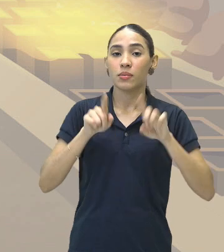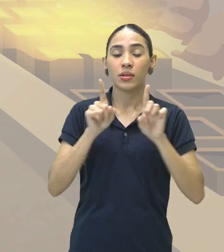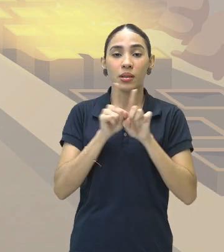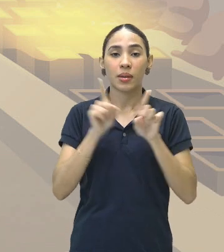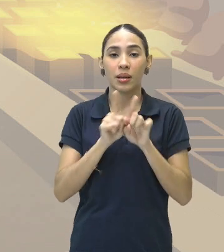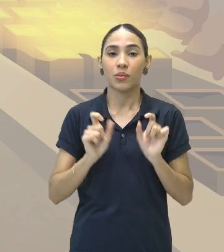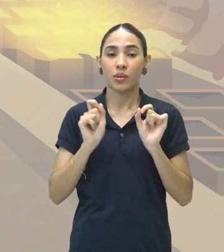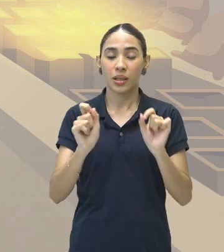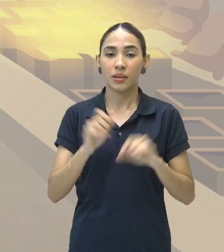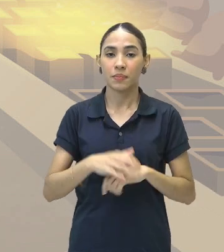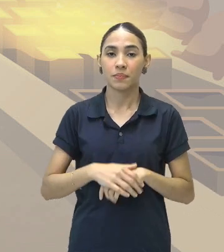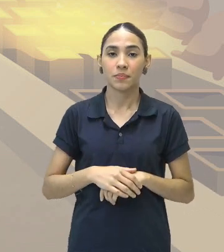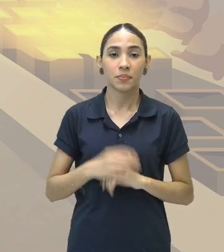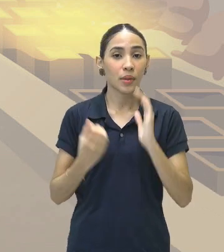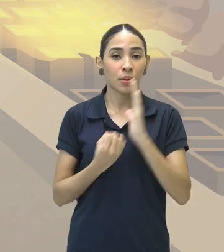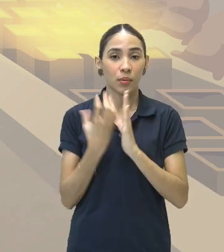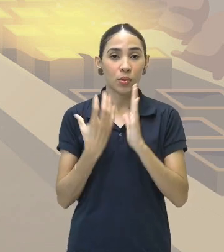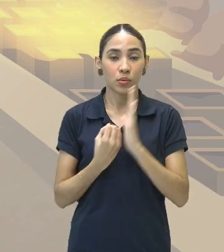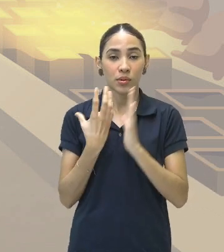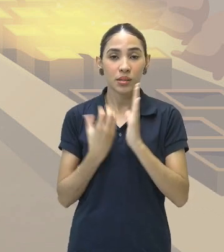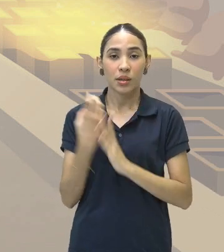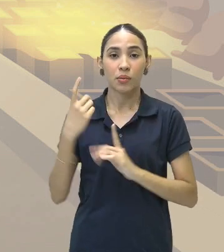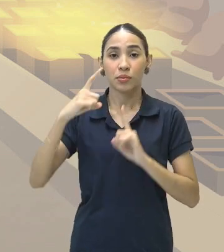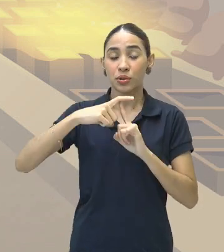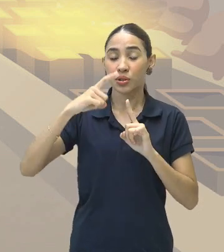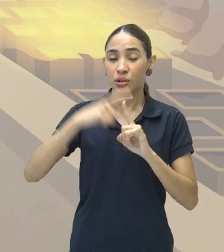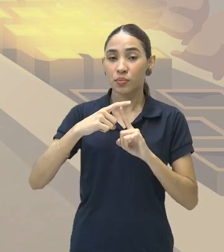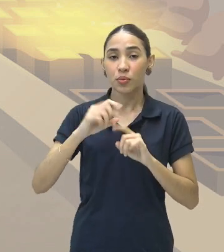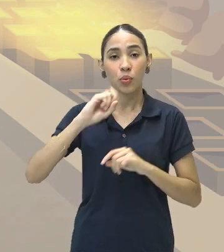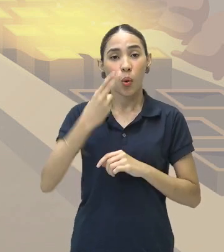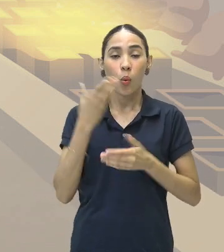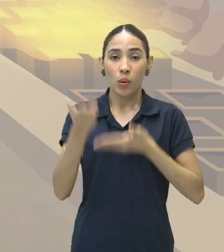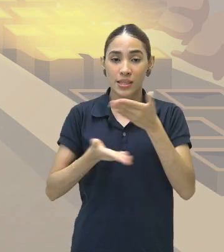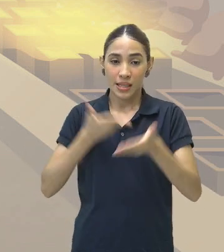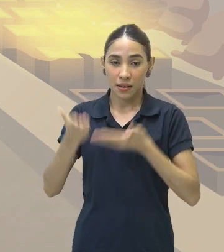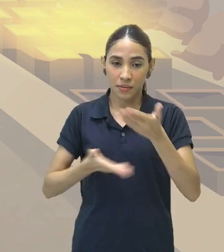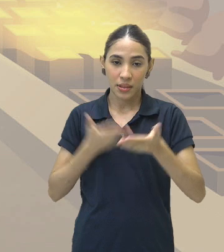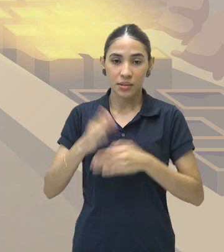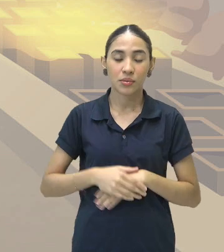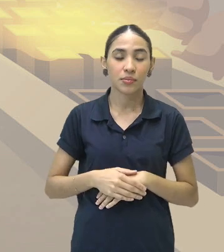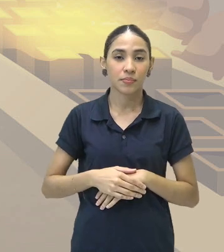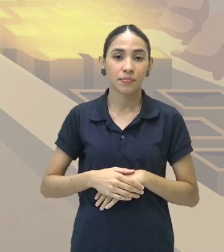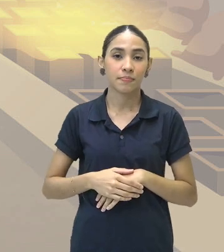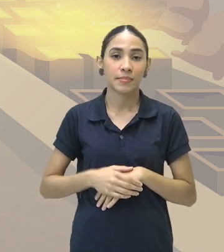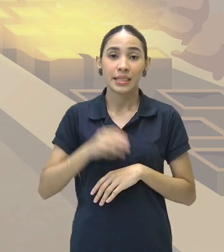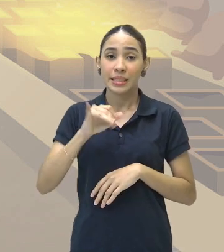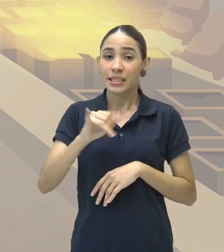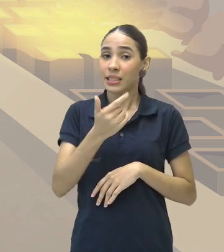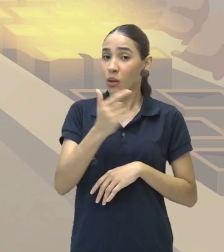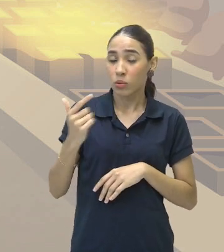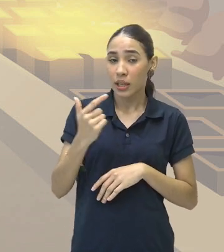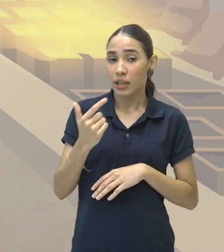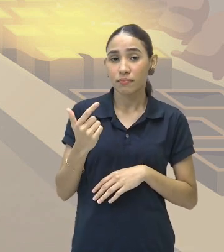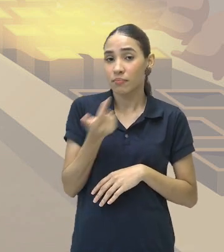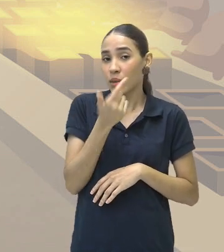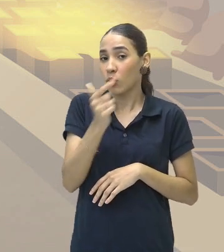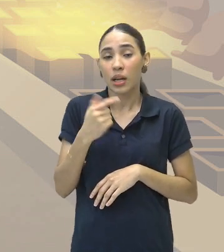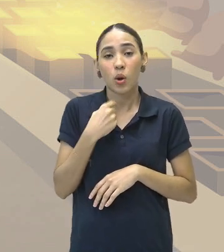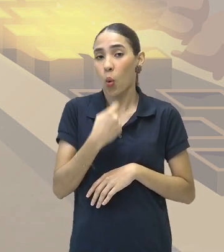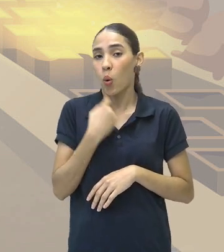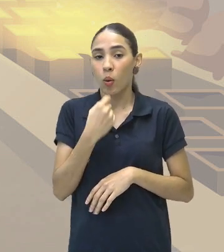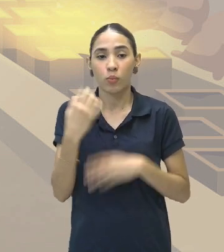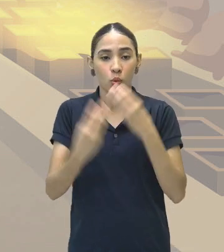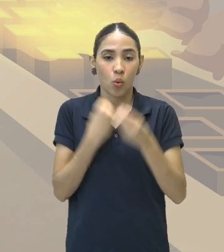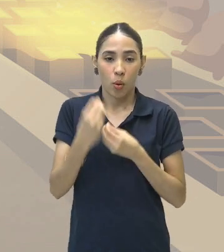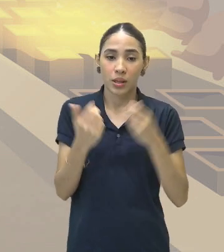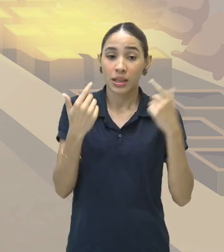possibilitam a produção de bens ou serviços. Sem eles, não há como produzir bens ou